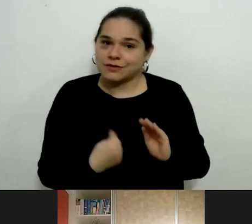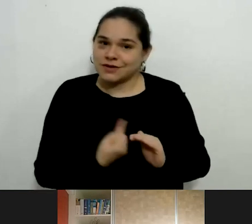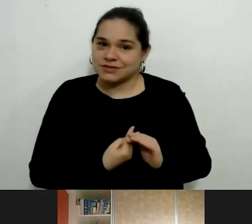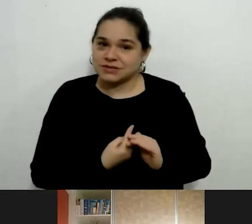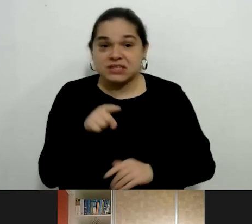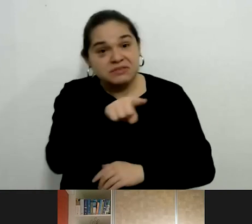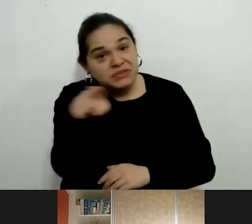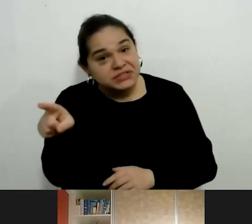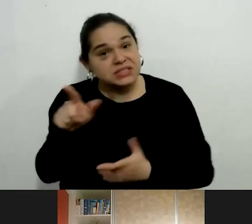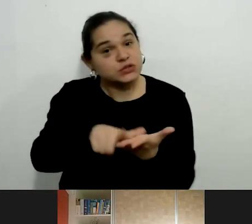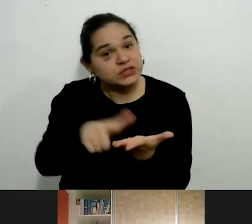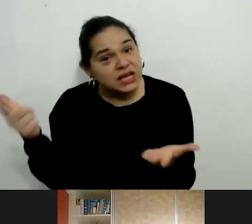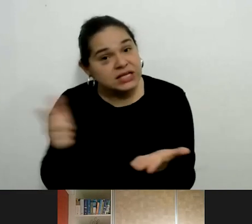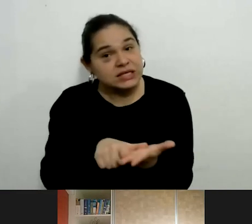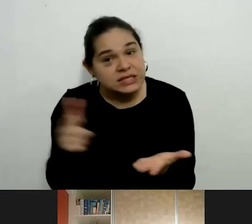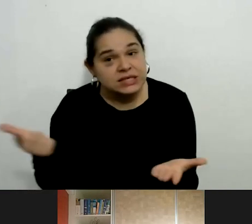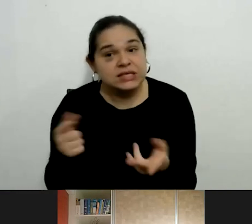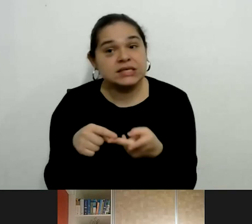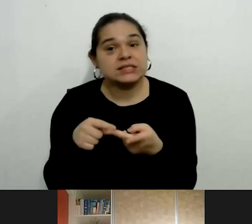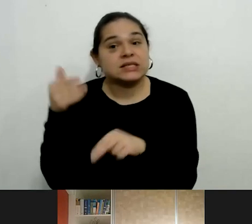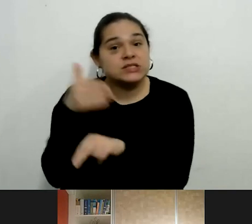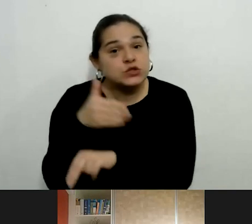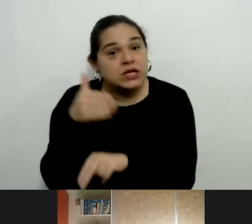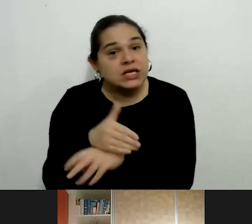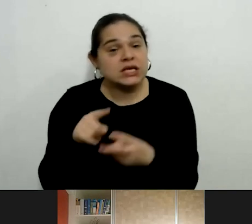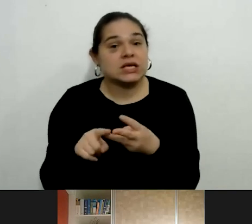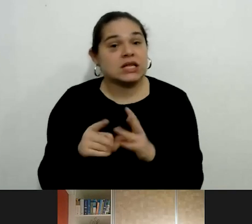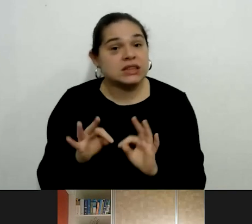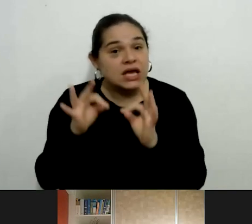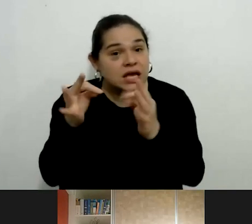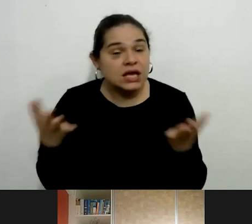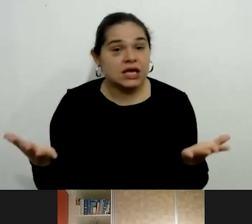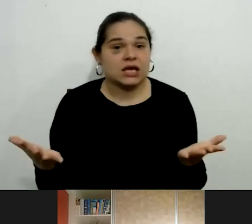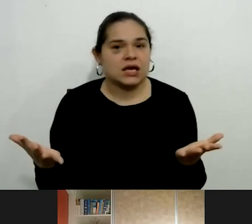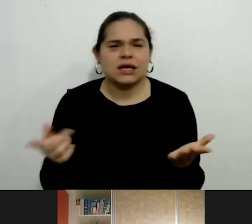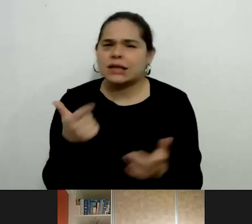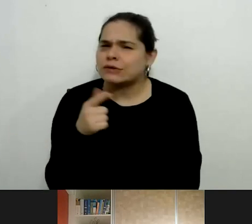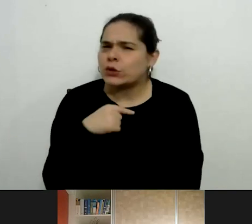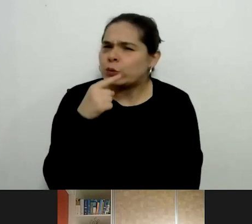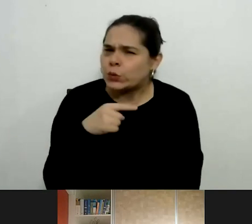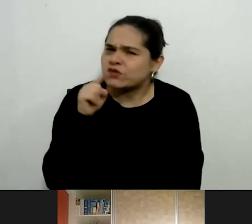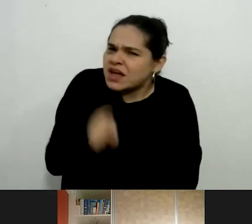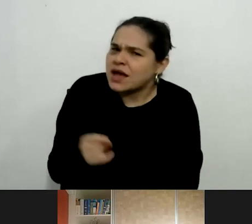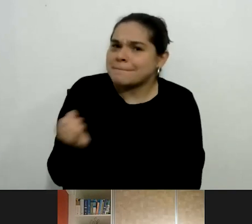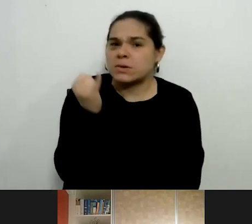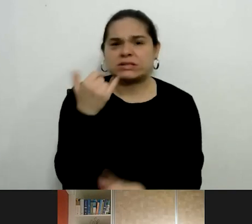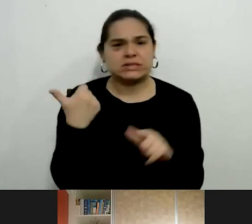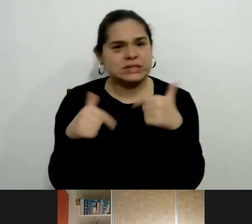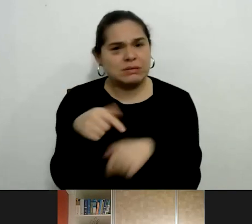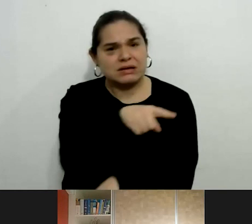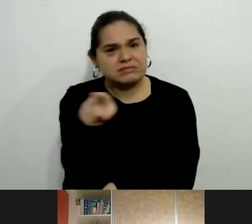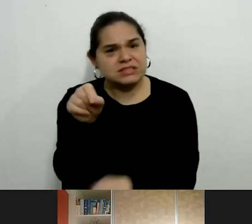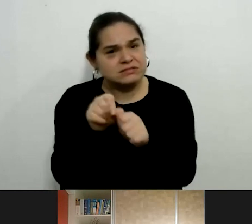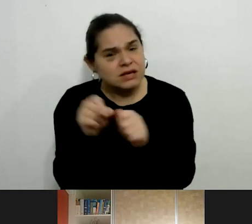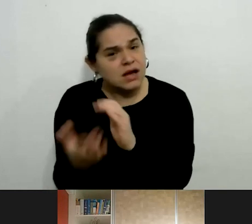jornalismo, como assessoria, né? Técnica, vocês não tenham dúvida que é muito importante o trabalho que vocês fazem para nos ajudar,